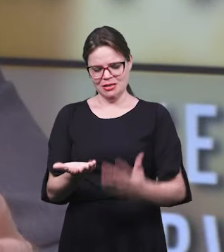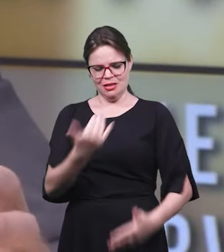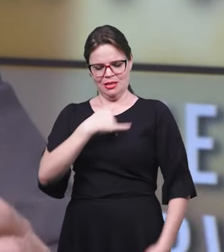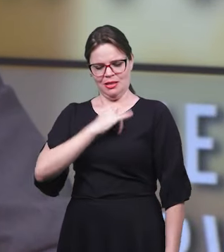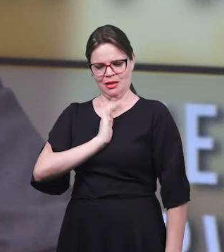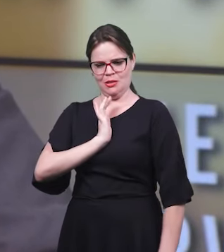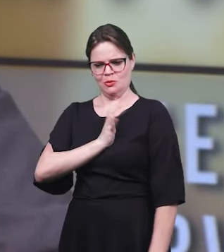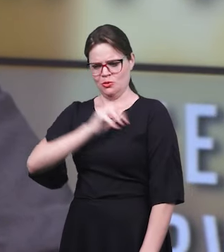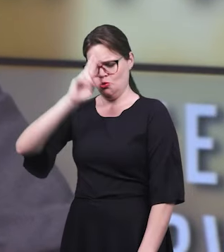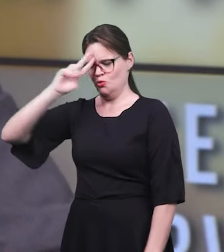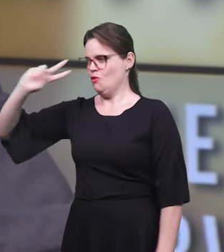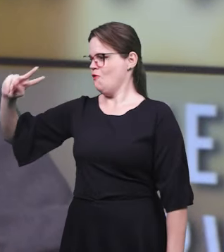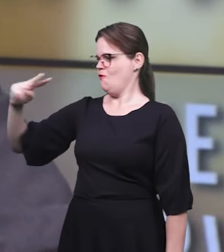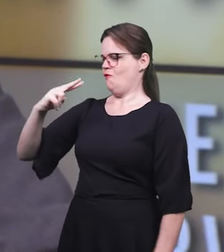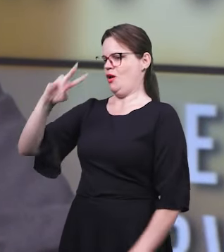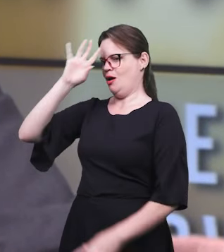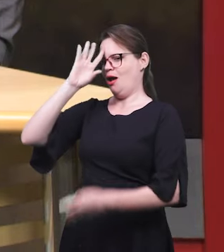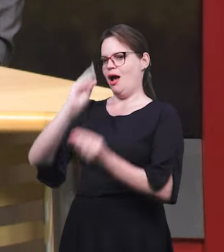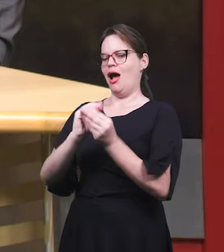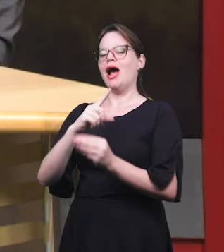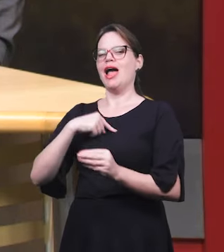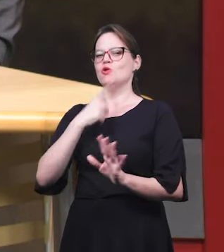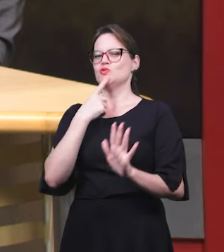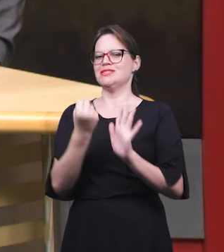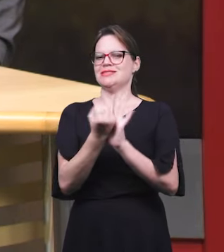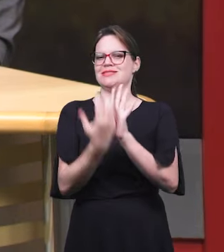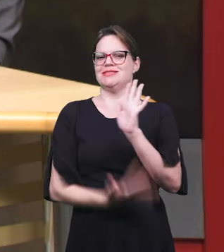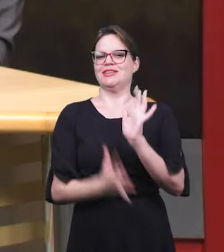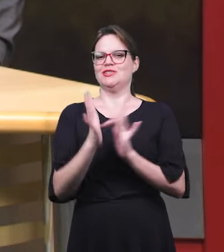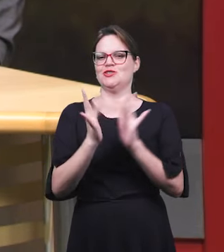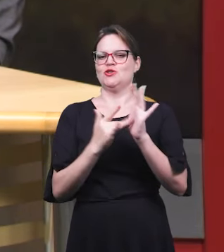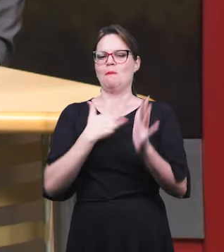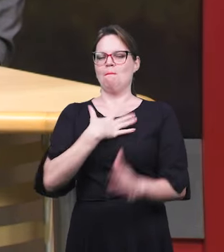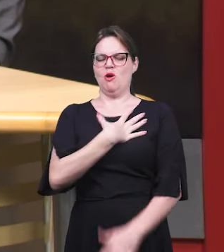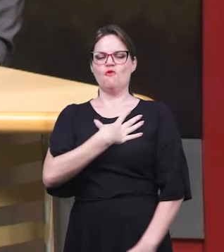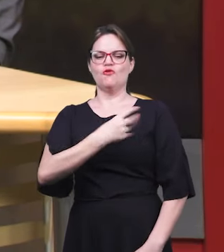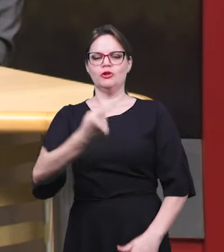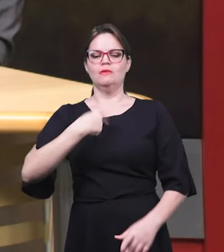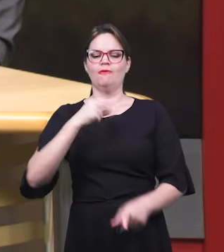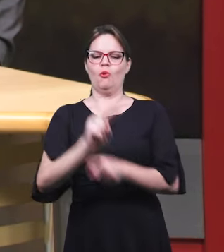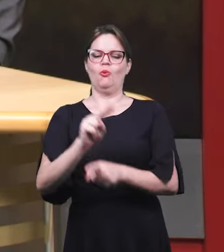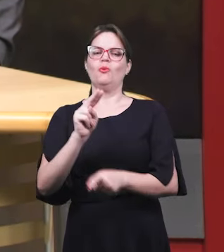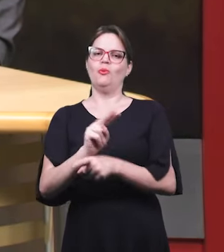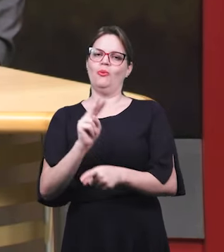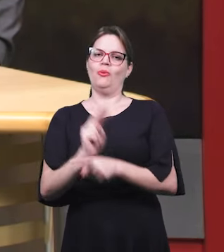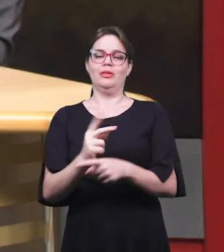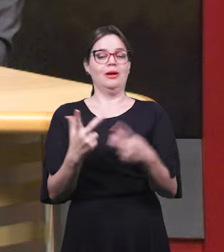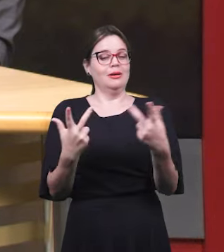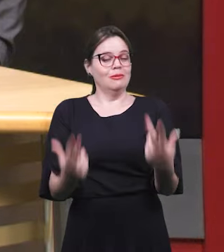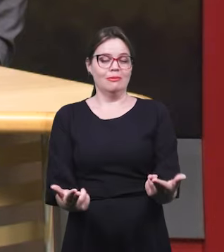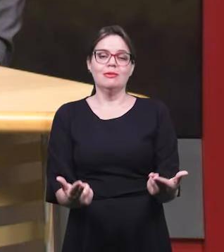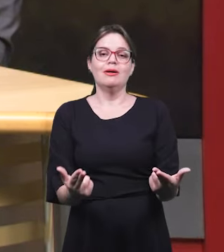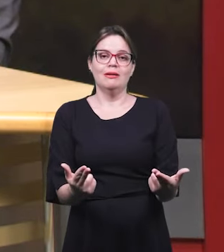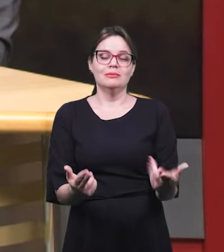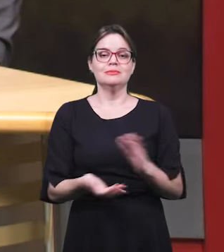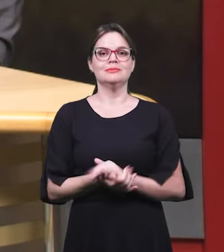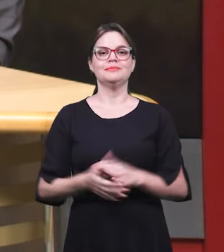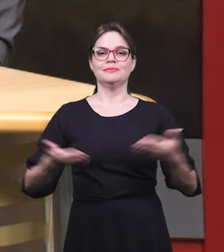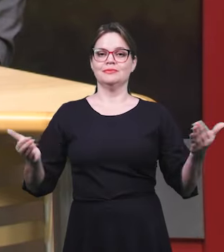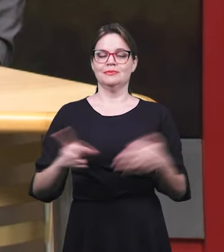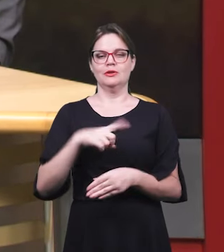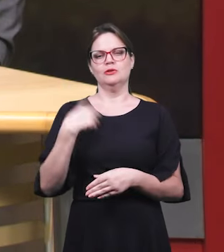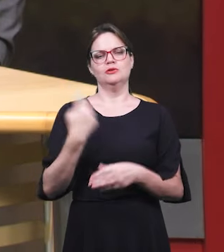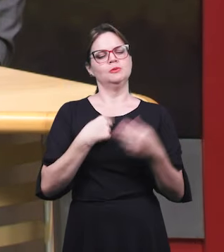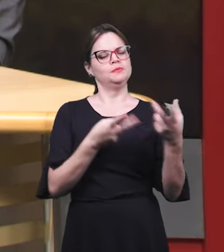e ela é preservada do juízo. Você falou um negócio, Fernando, que agora veio na nossa mente, né? Hoje a gente vê